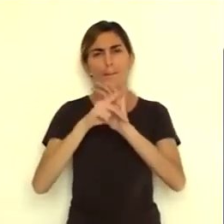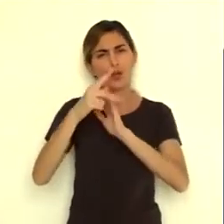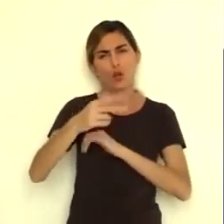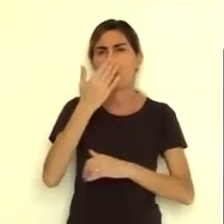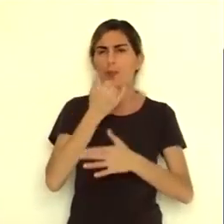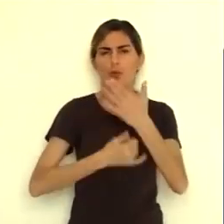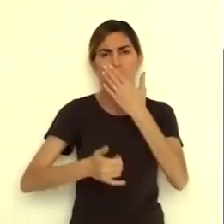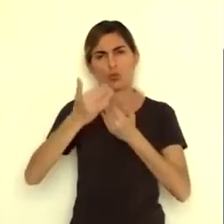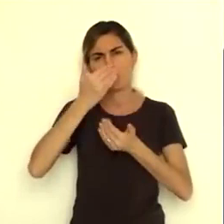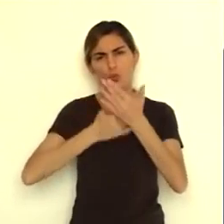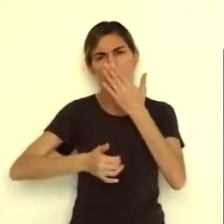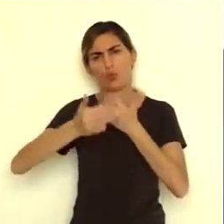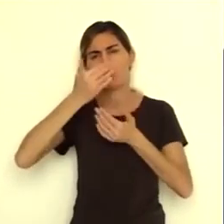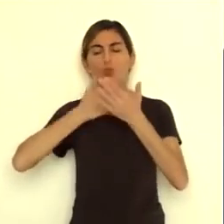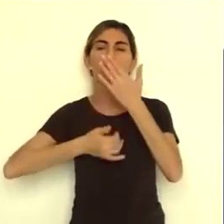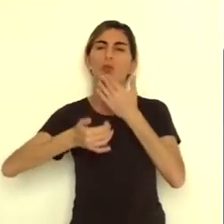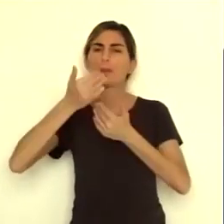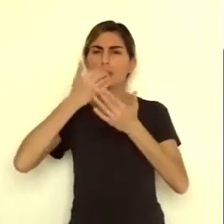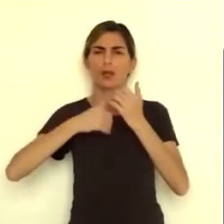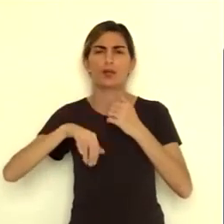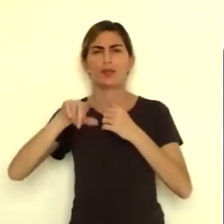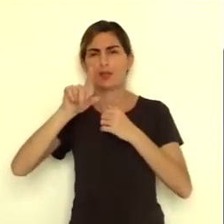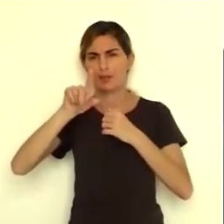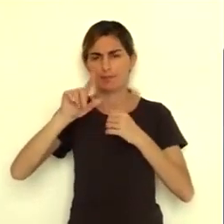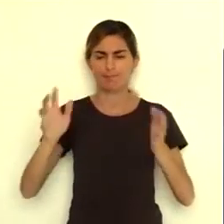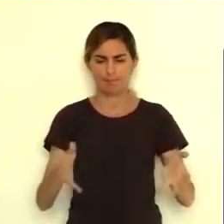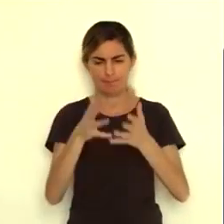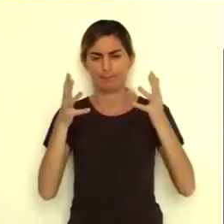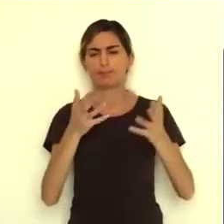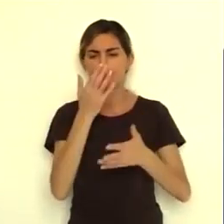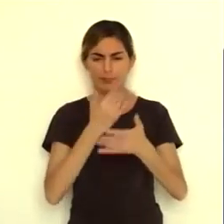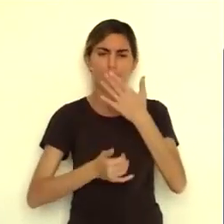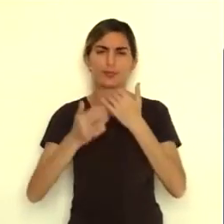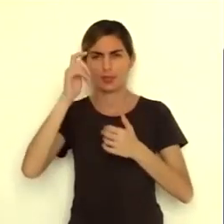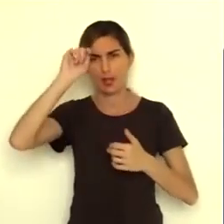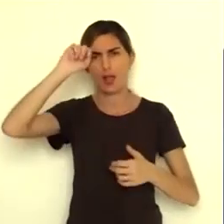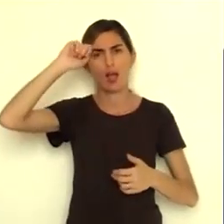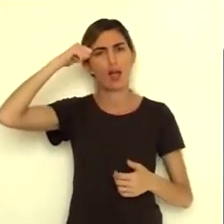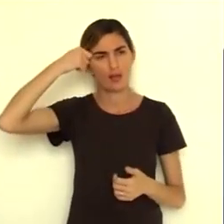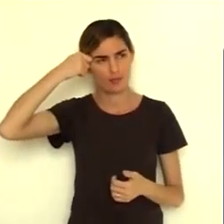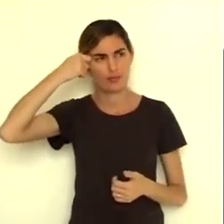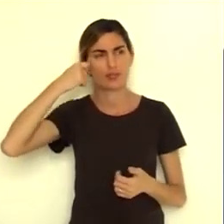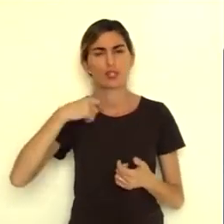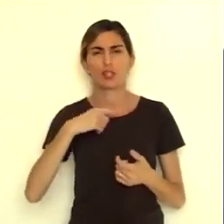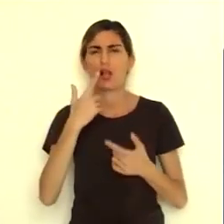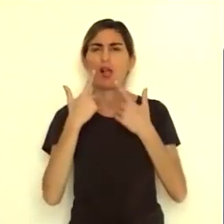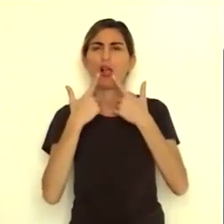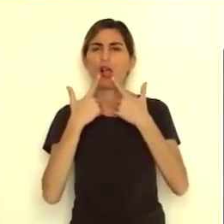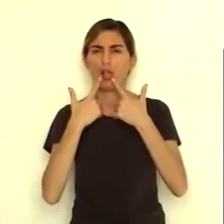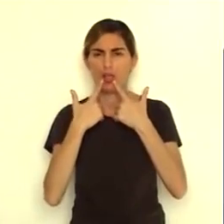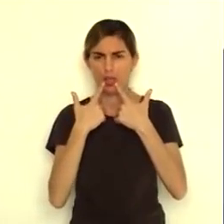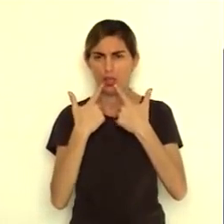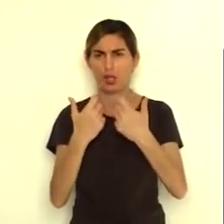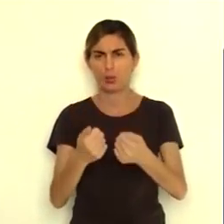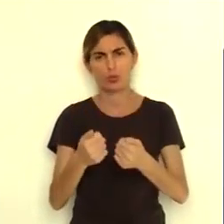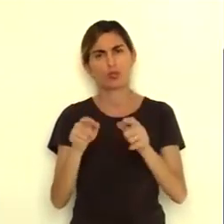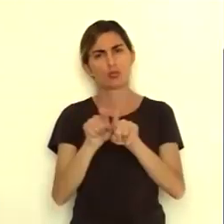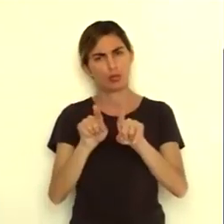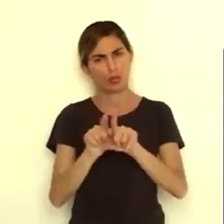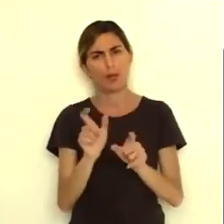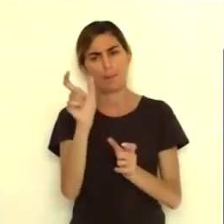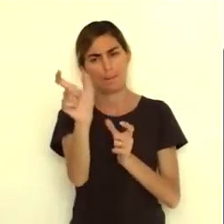expressões da alimentação, das contribuições da alimentação africana. Na linguística